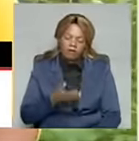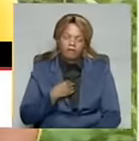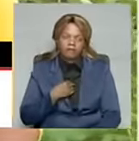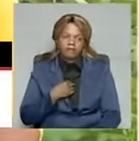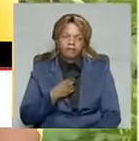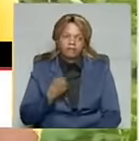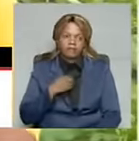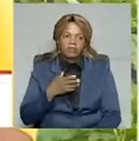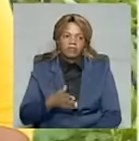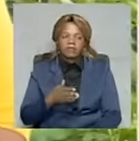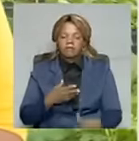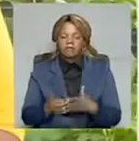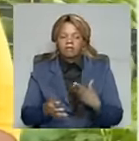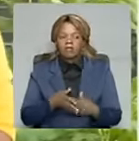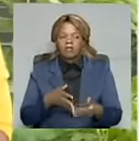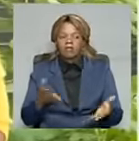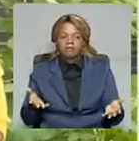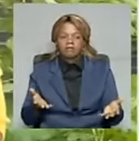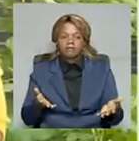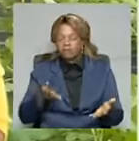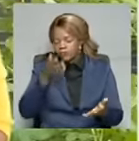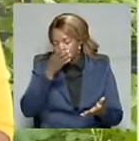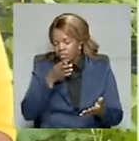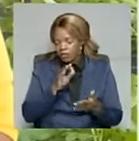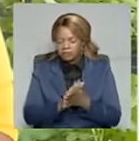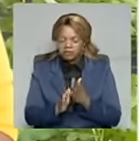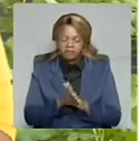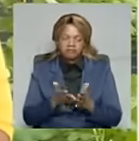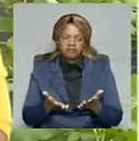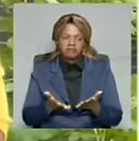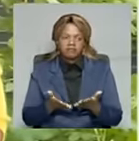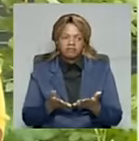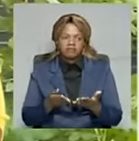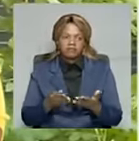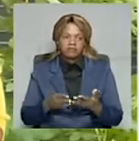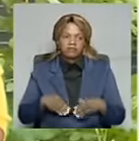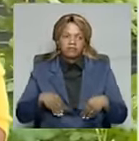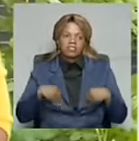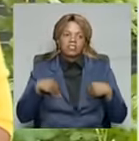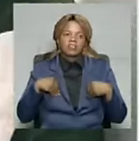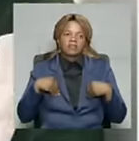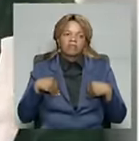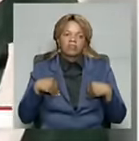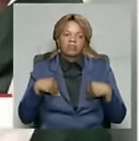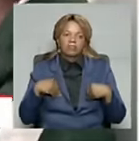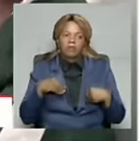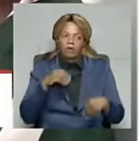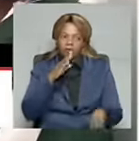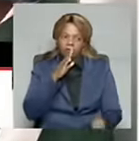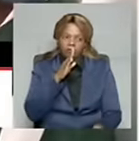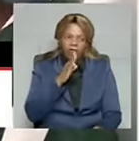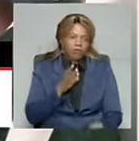praticamente sem nada a dizer, como tal. É apenas um momento de muito constrangimento, muita